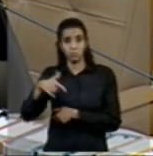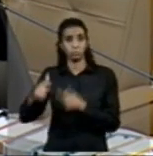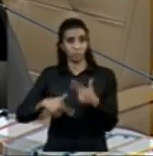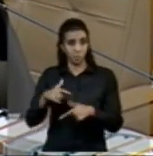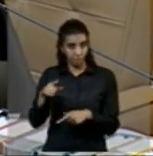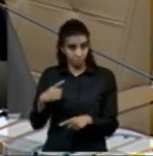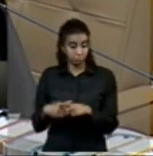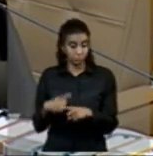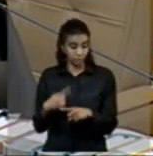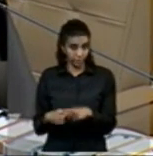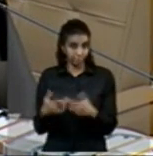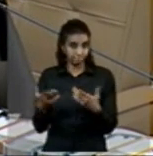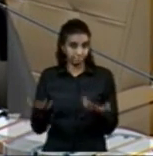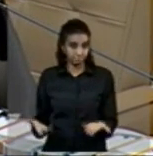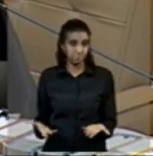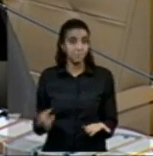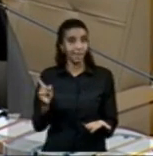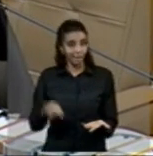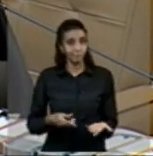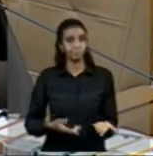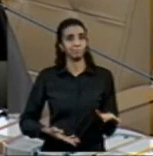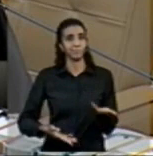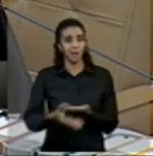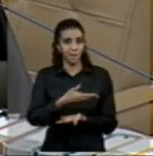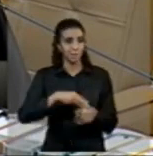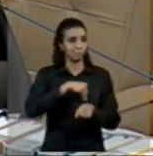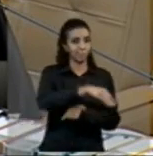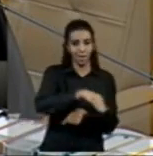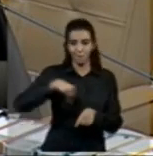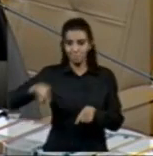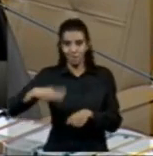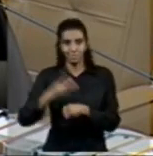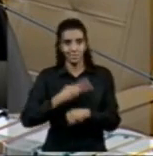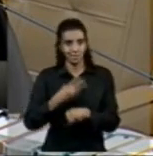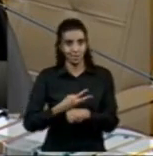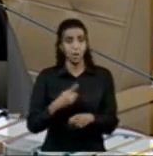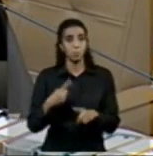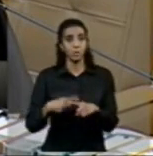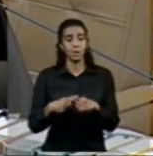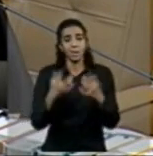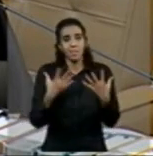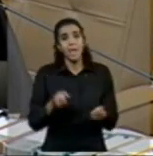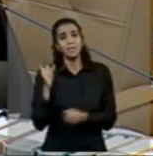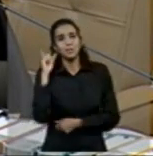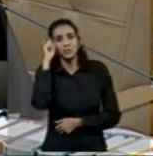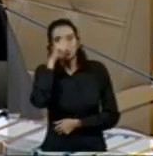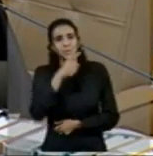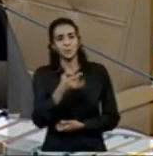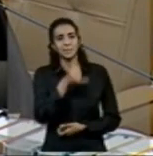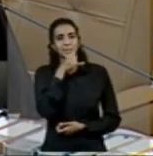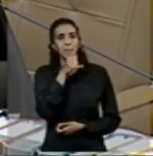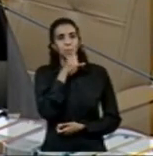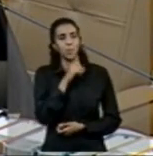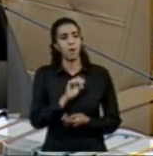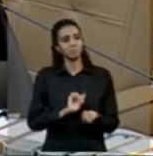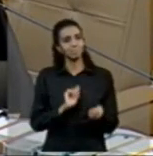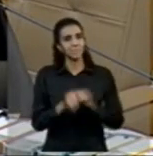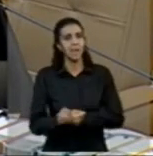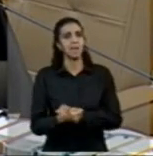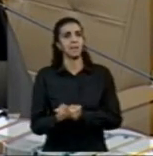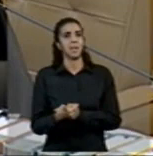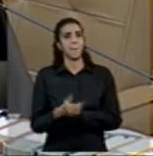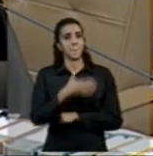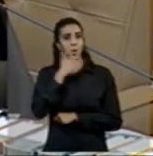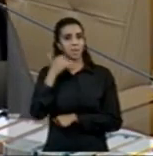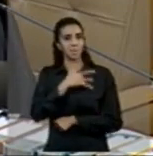por razões que decorrem da própria relação triangular, como a dificuldade de adoção de medidas preventivas,